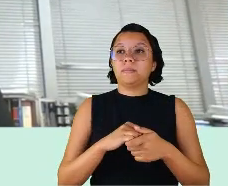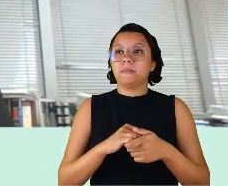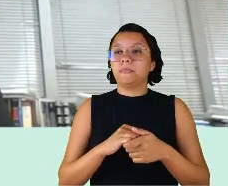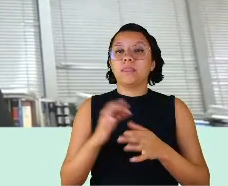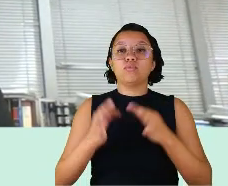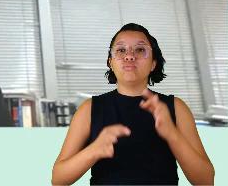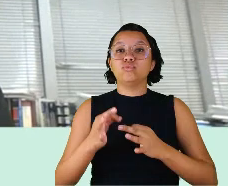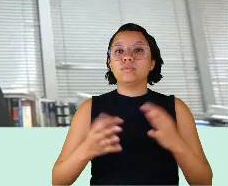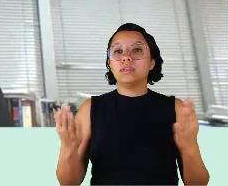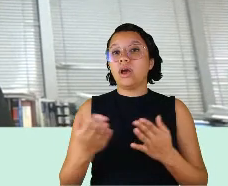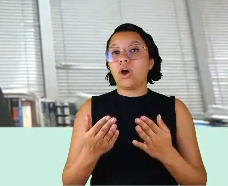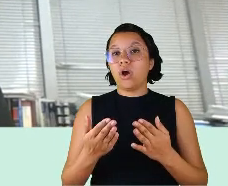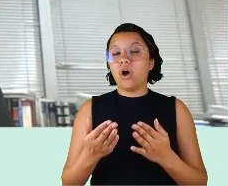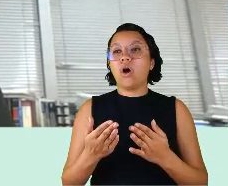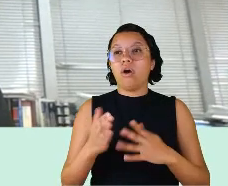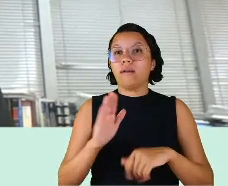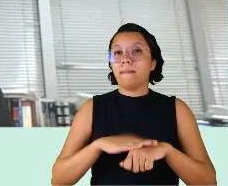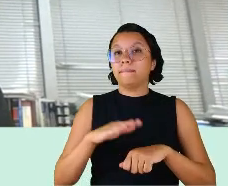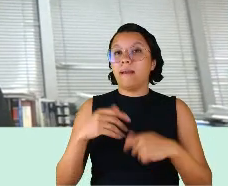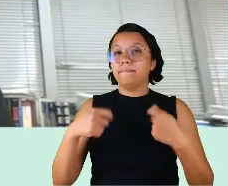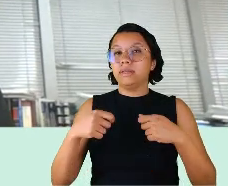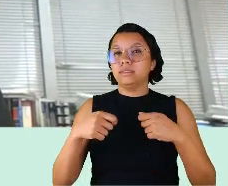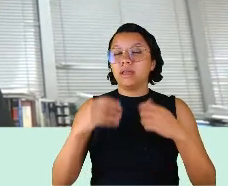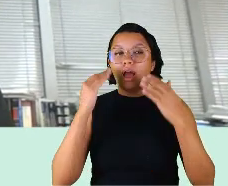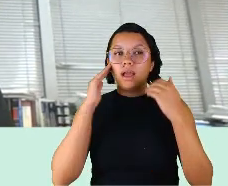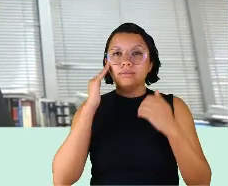juiz agora, cada vez mais, ele tem que ter uma